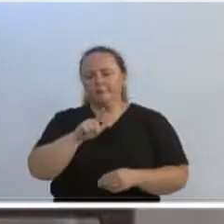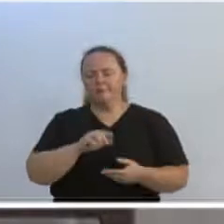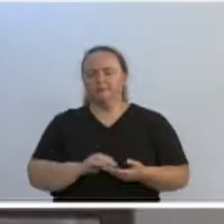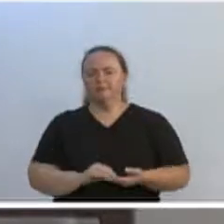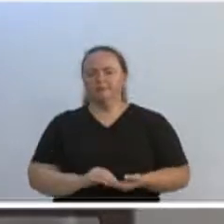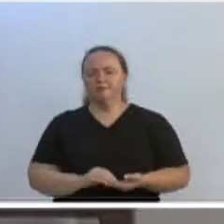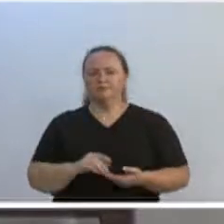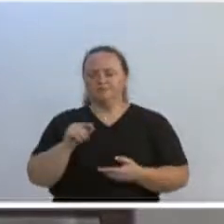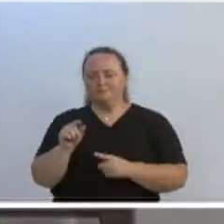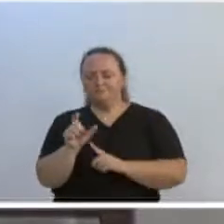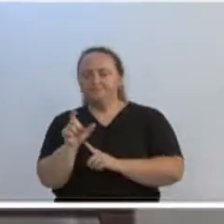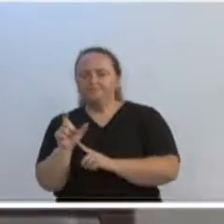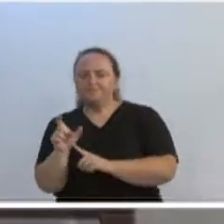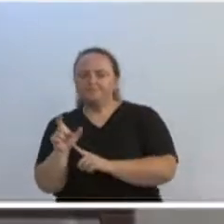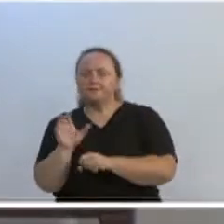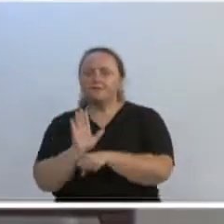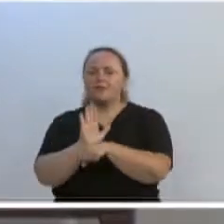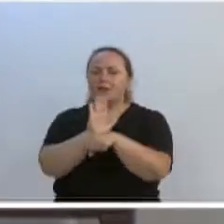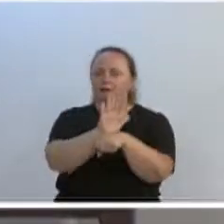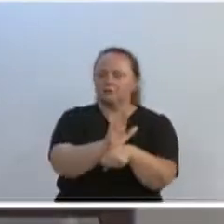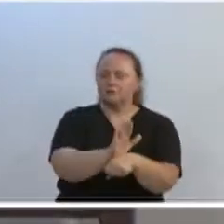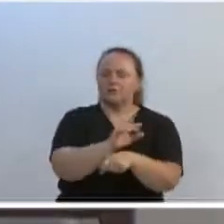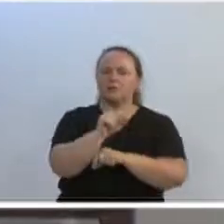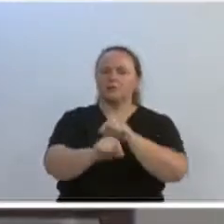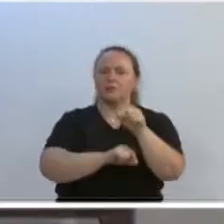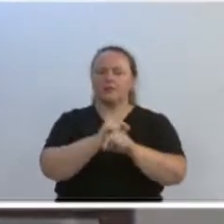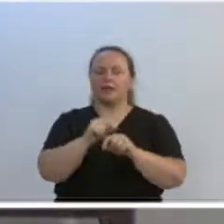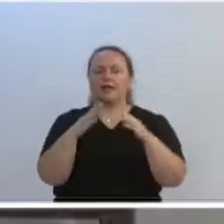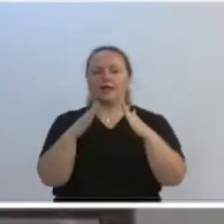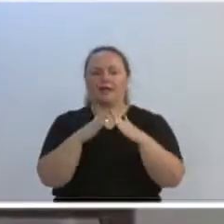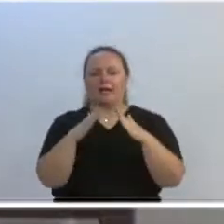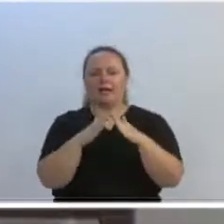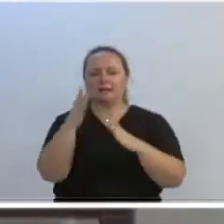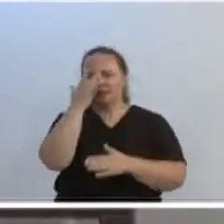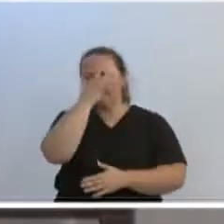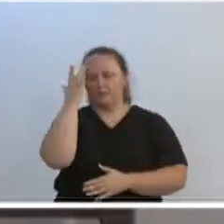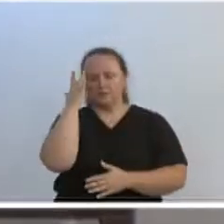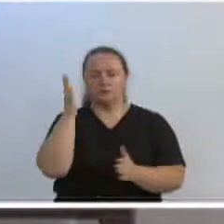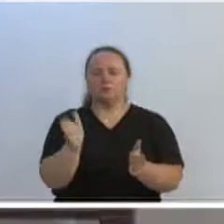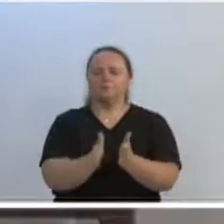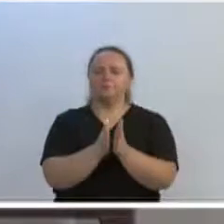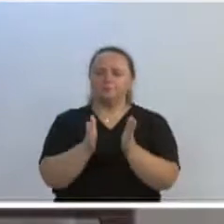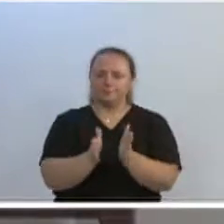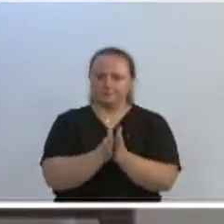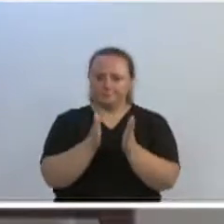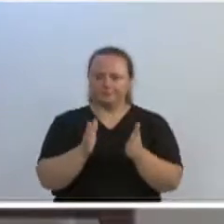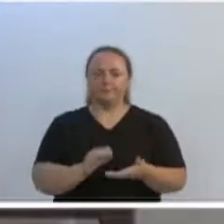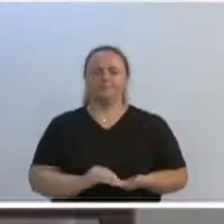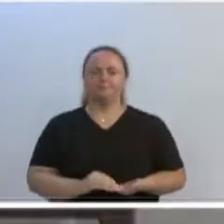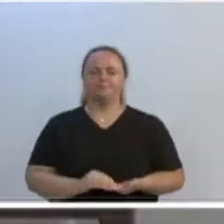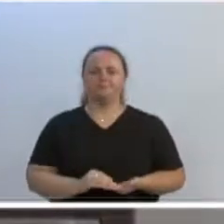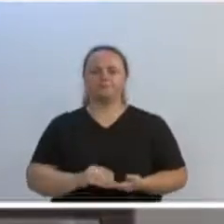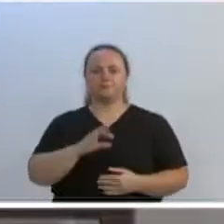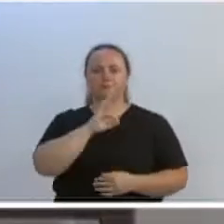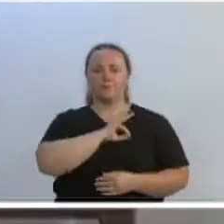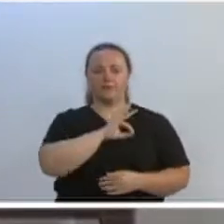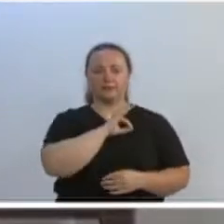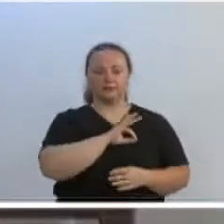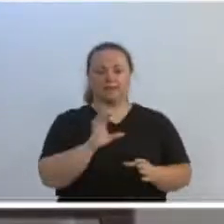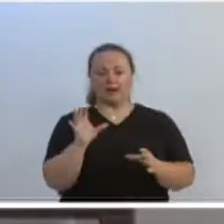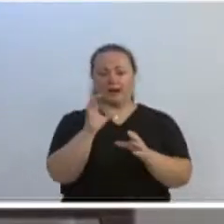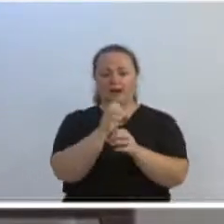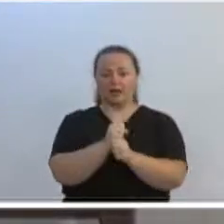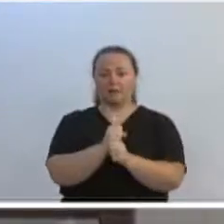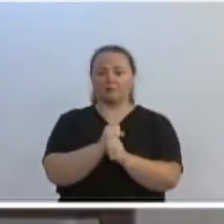dado pelo governo para a reforma de residências de pessoas carentes passou está o cartão a renda bruta da família deve